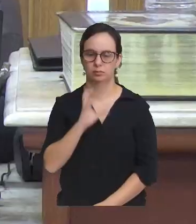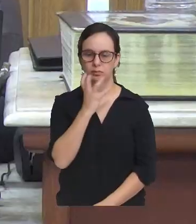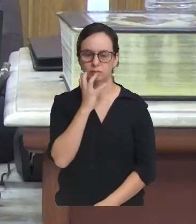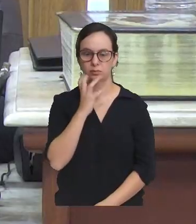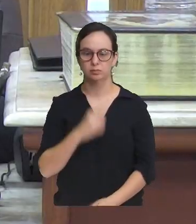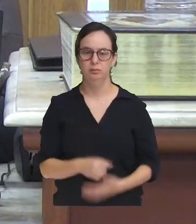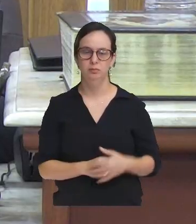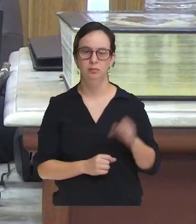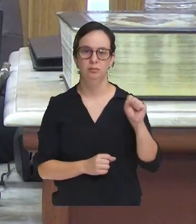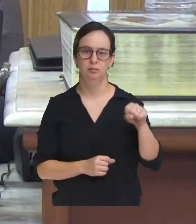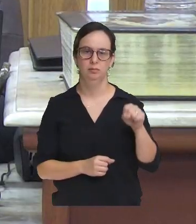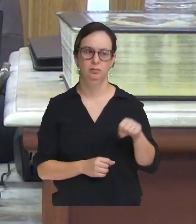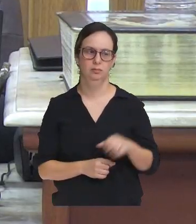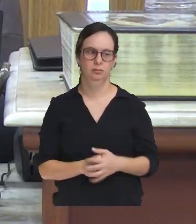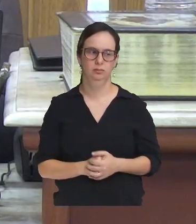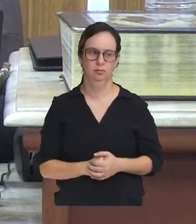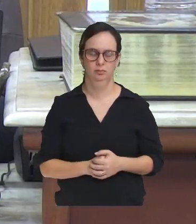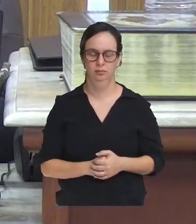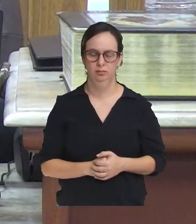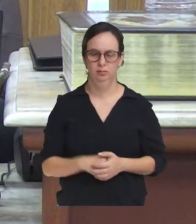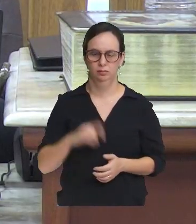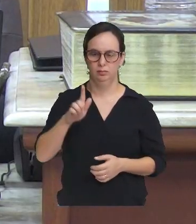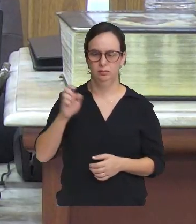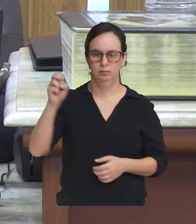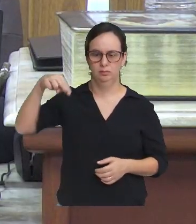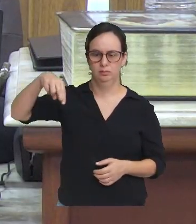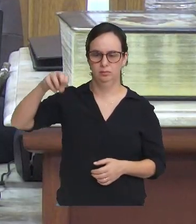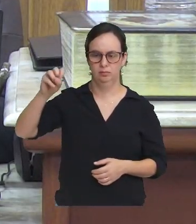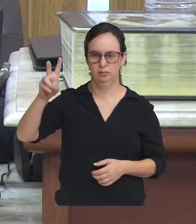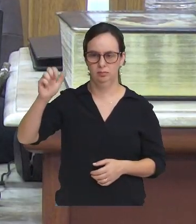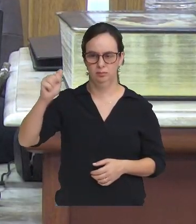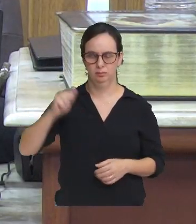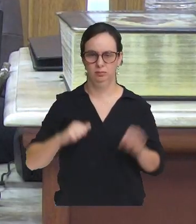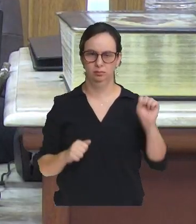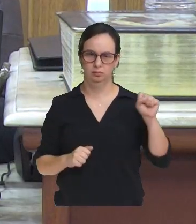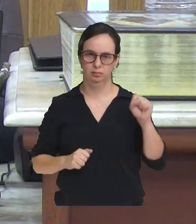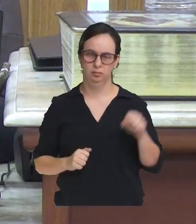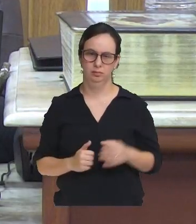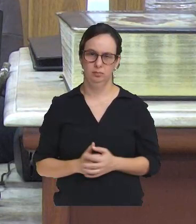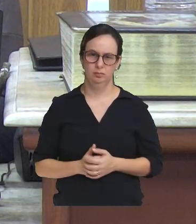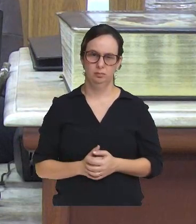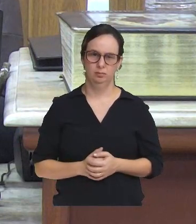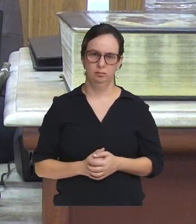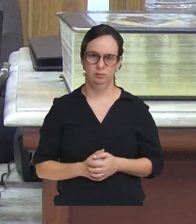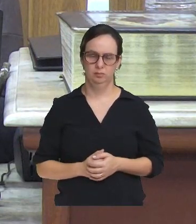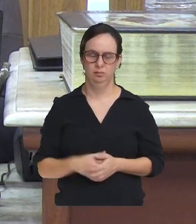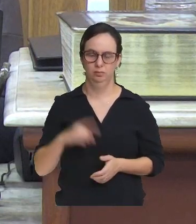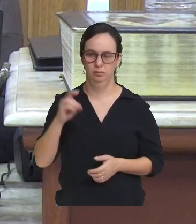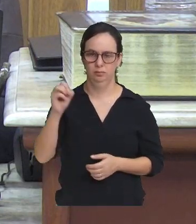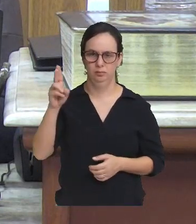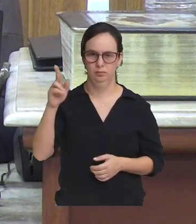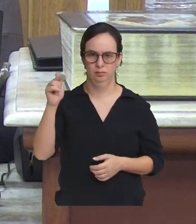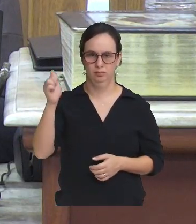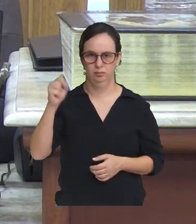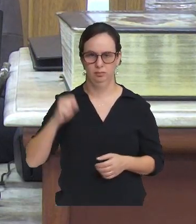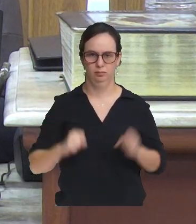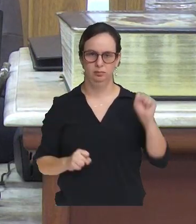Cachorro vota sim. Dionísio de Gênova. Tenente Gênova vota sim. Douglas Azevedo. Voto